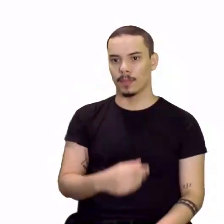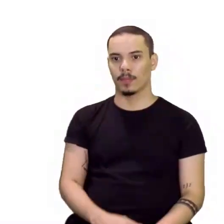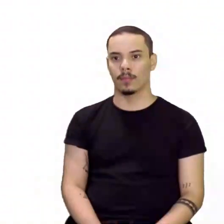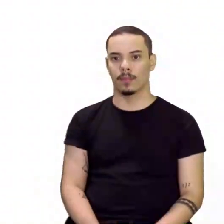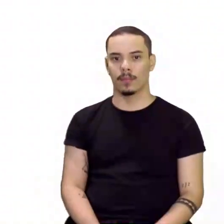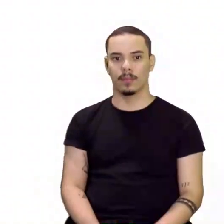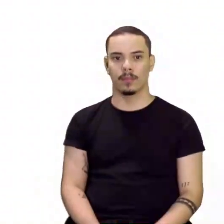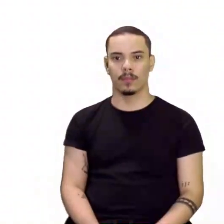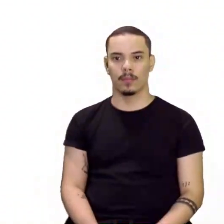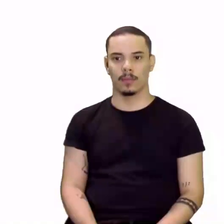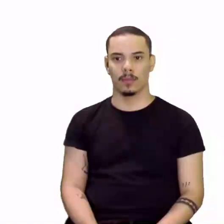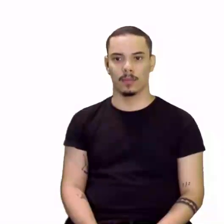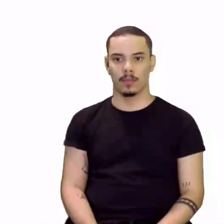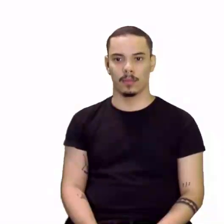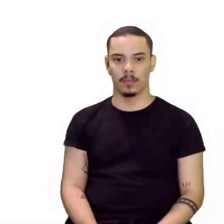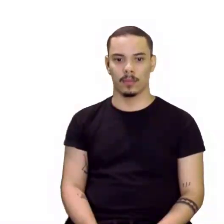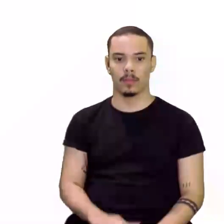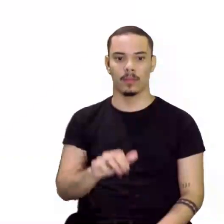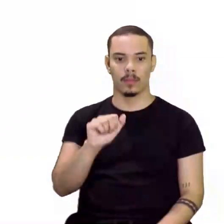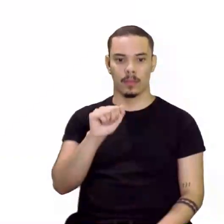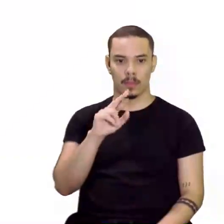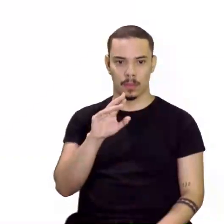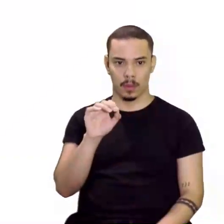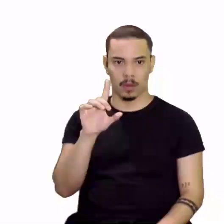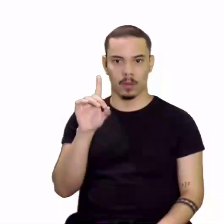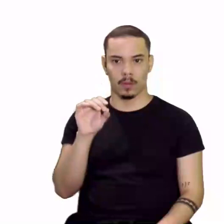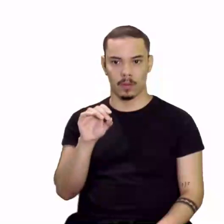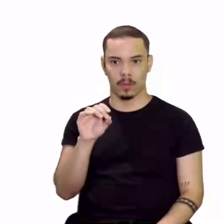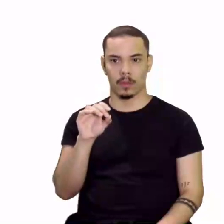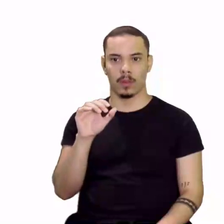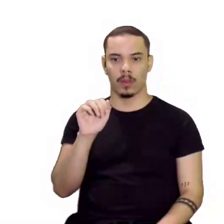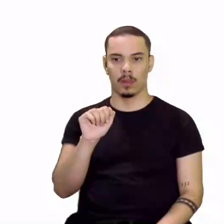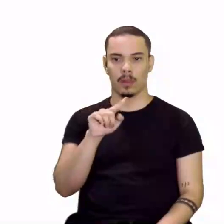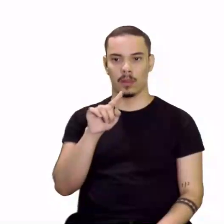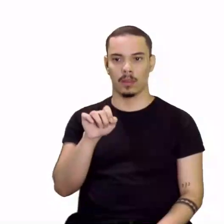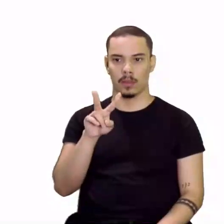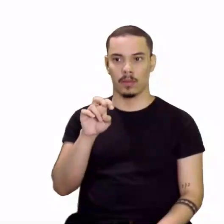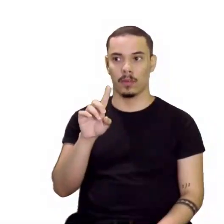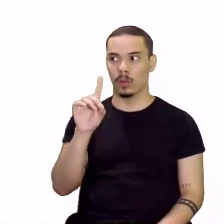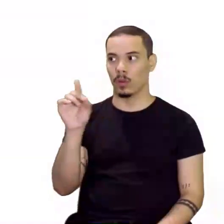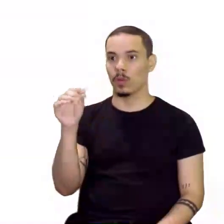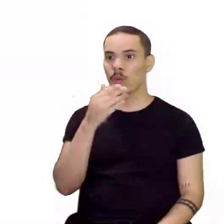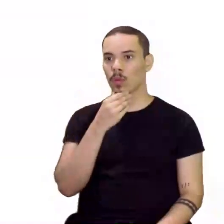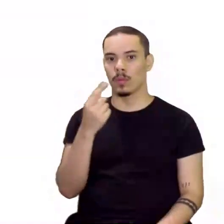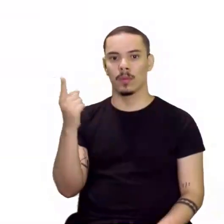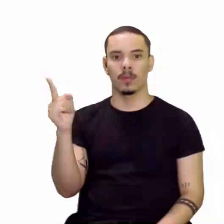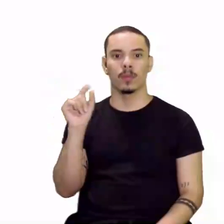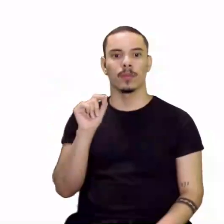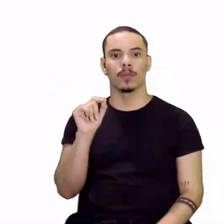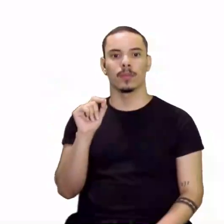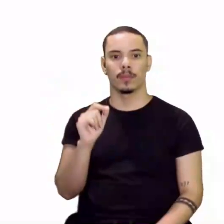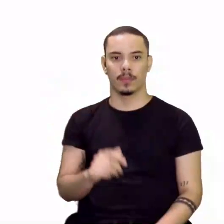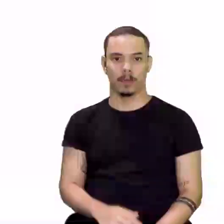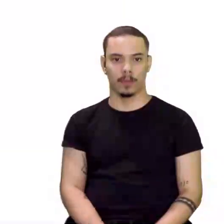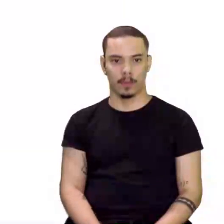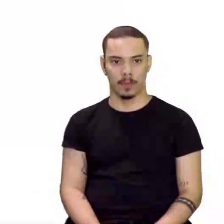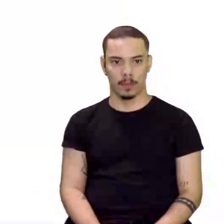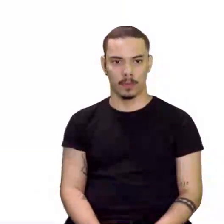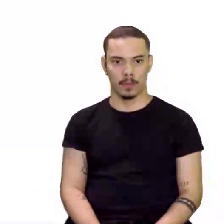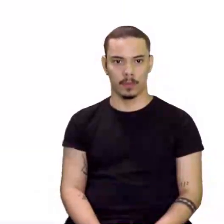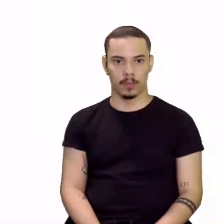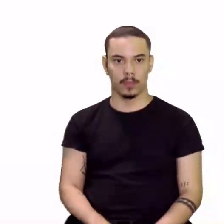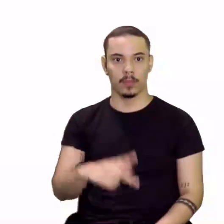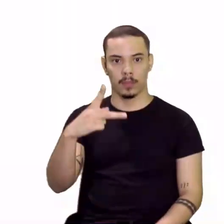tá? O nome desse cara, Haroldo de Azevedo. Vamos lá, vem comigo no mapa. Nós tínhamos Planalto das